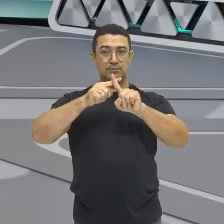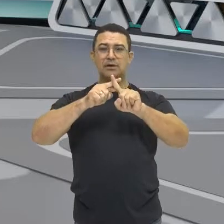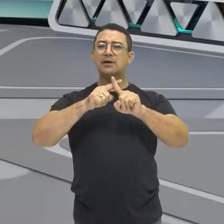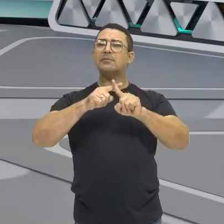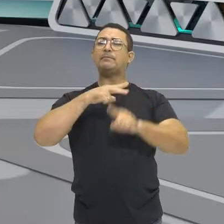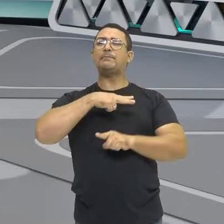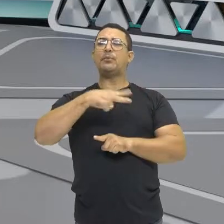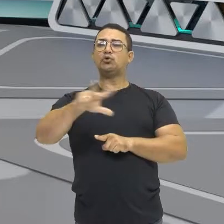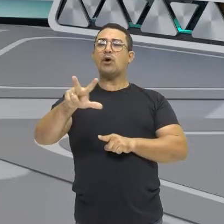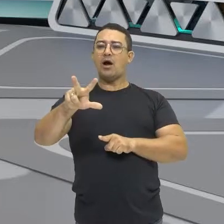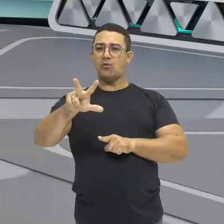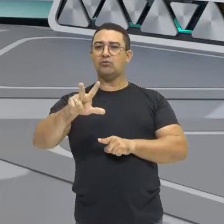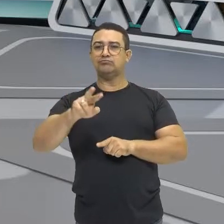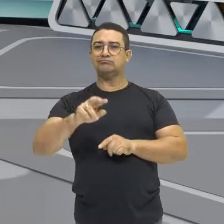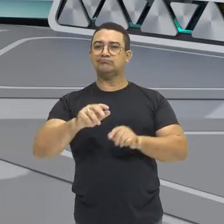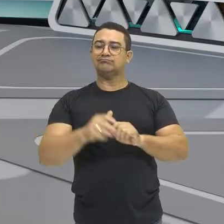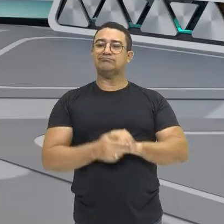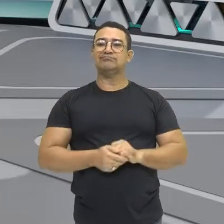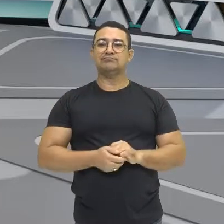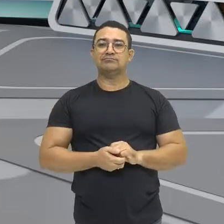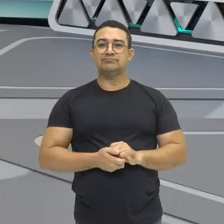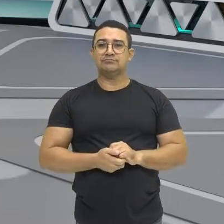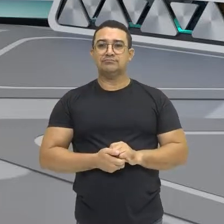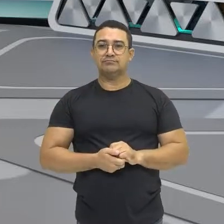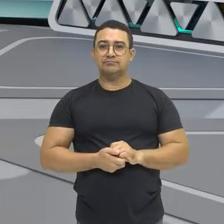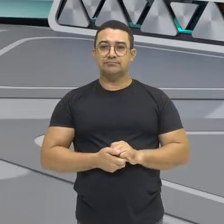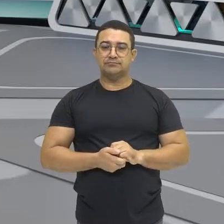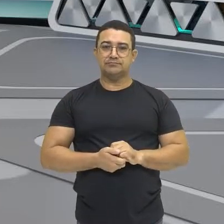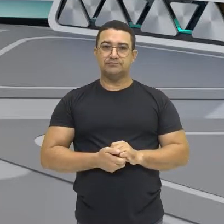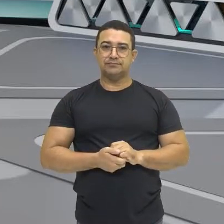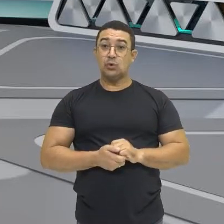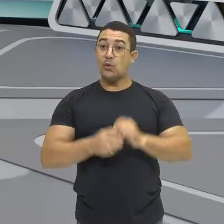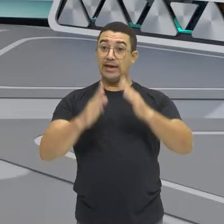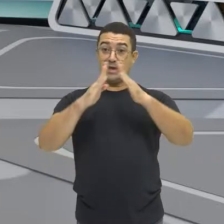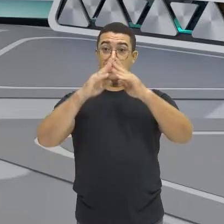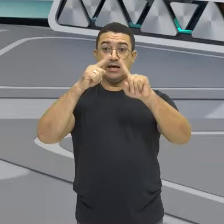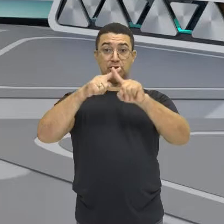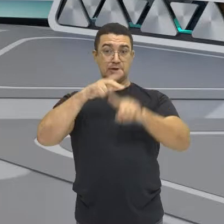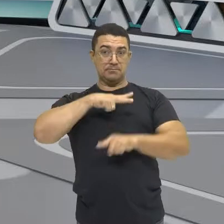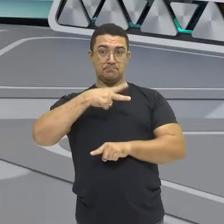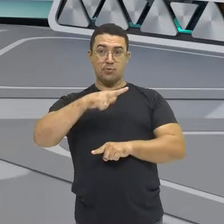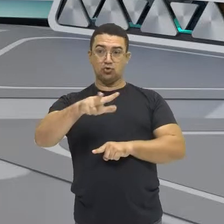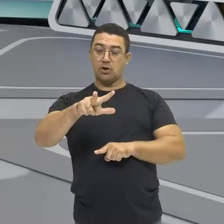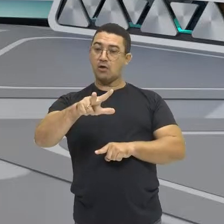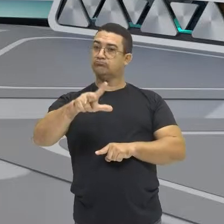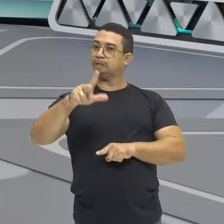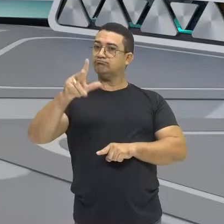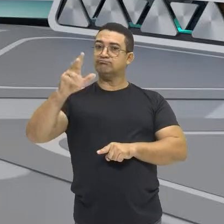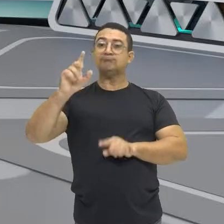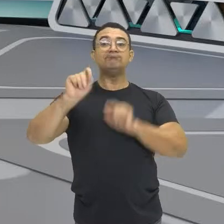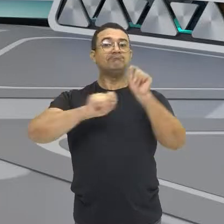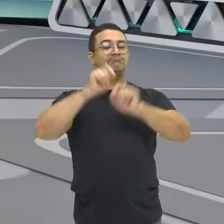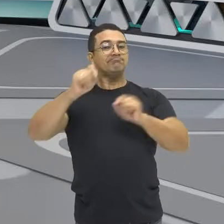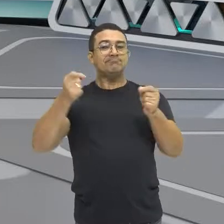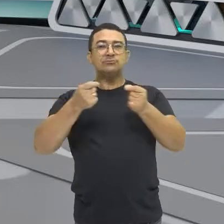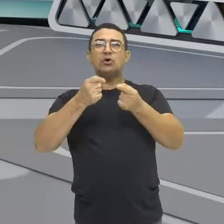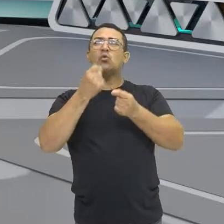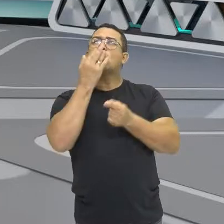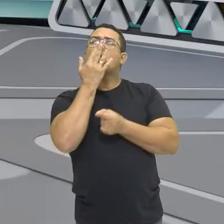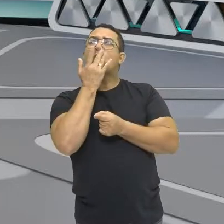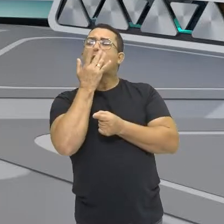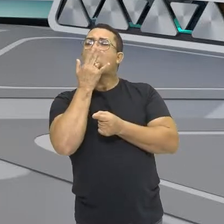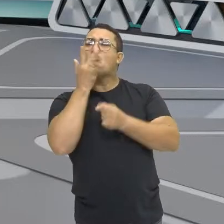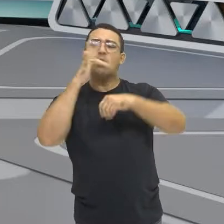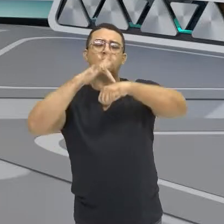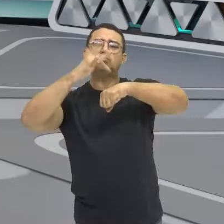Matosinho. Ela é rica, tá? Então, o que acontece? Ela é riquíssima em questão dourada, a questão